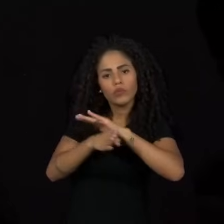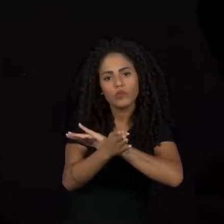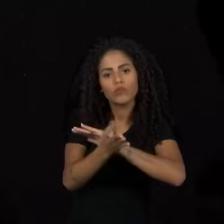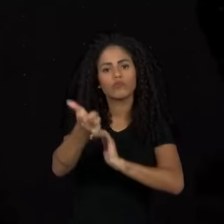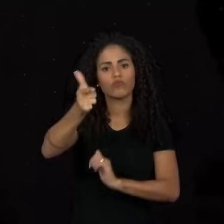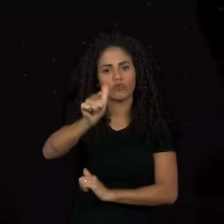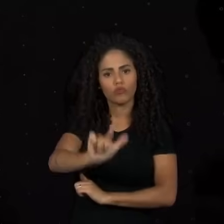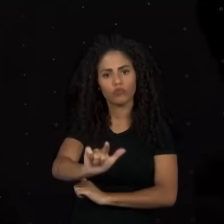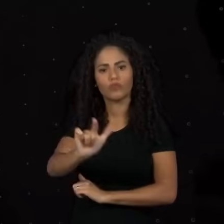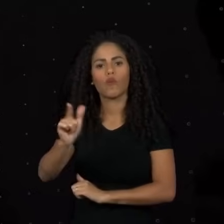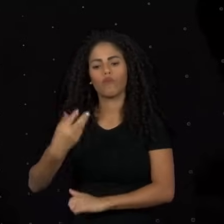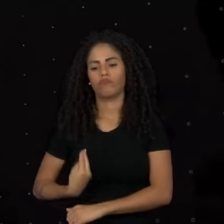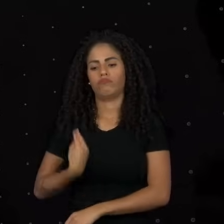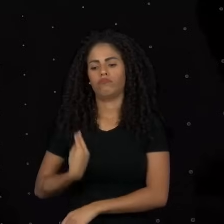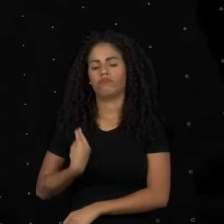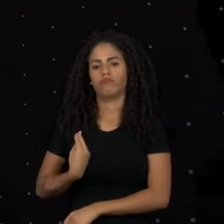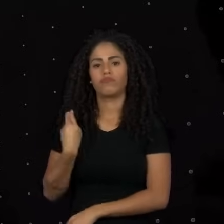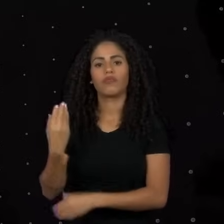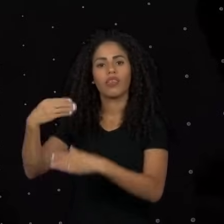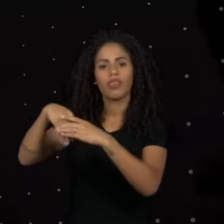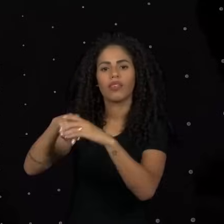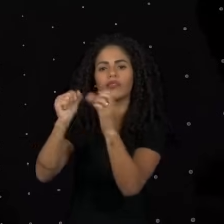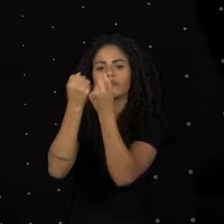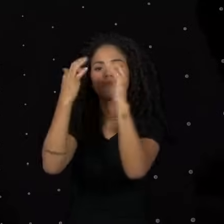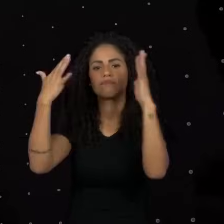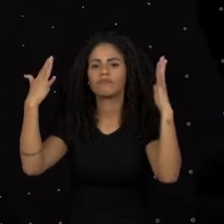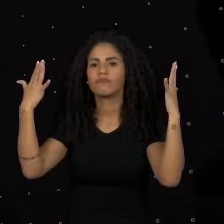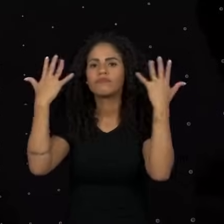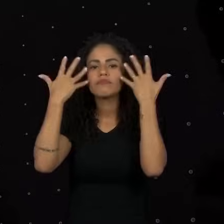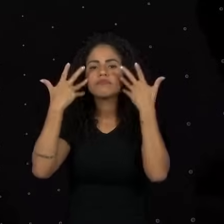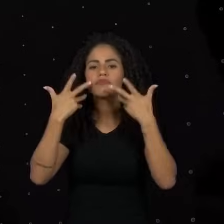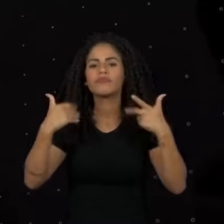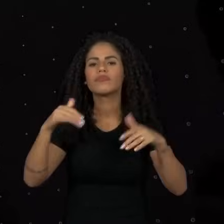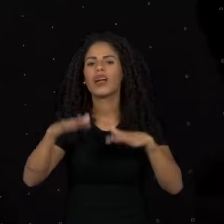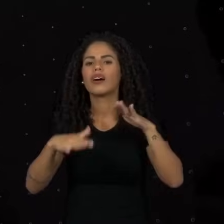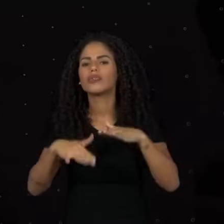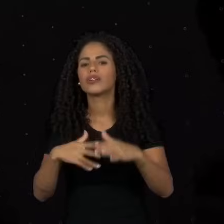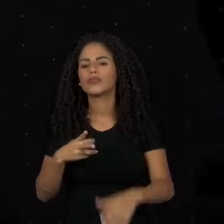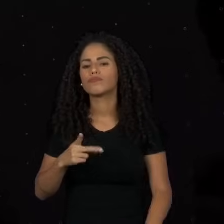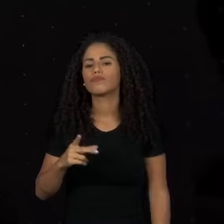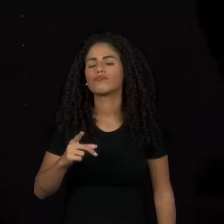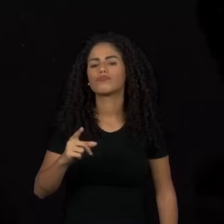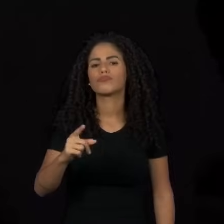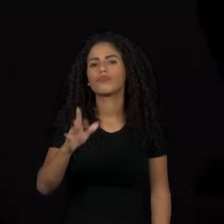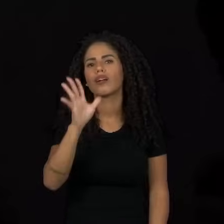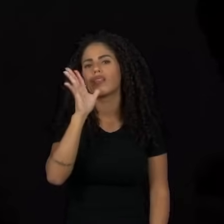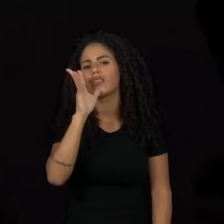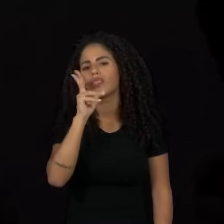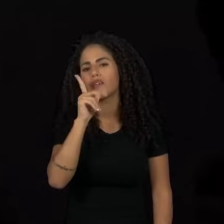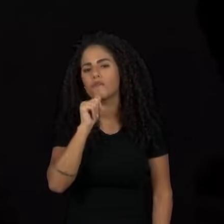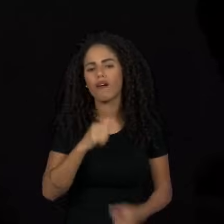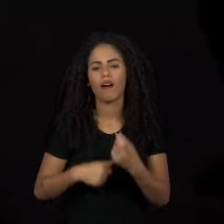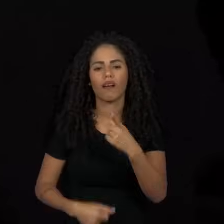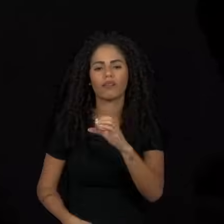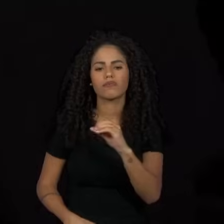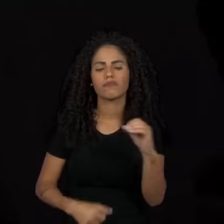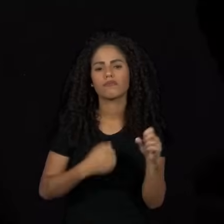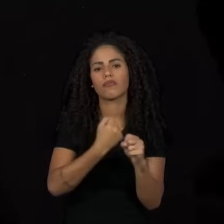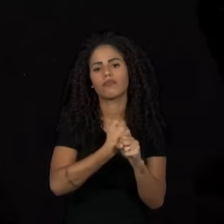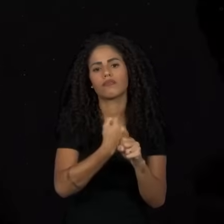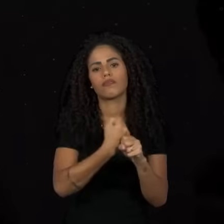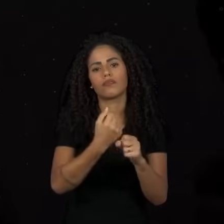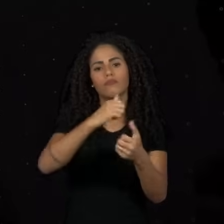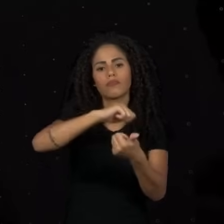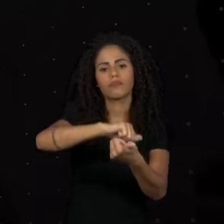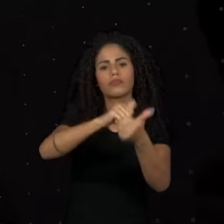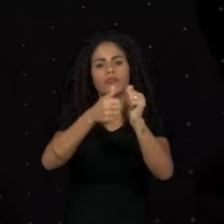com o ambiente que eles vivem, às vezes eles levam milhares, centenas de milhares de anos para se adaptar